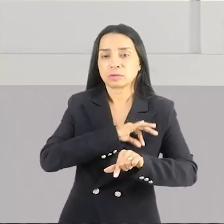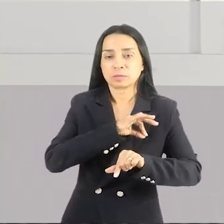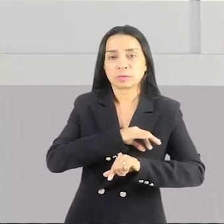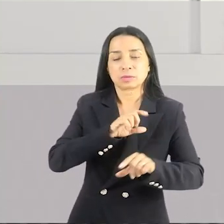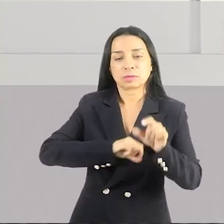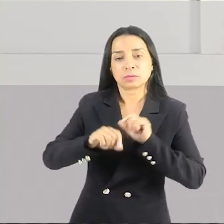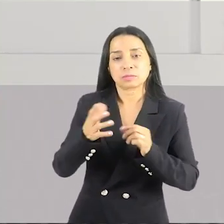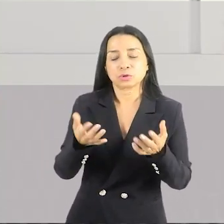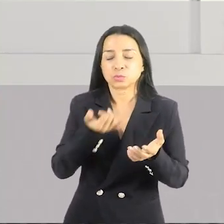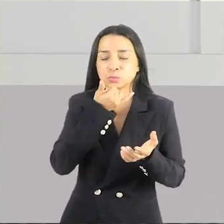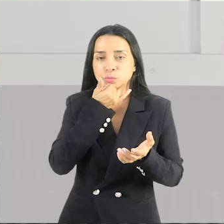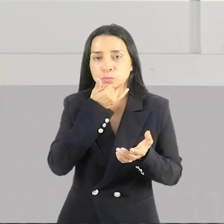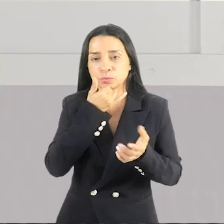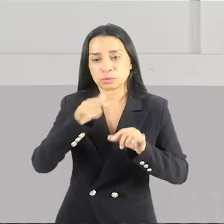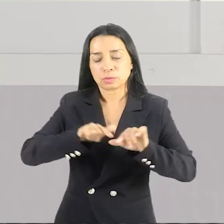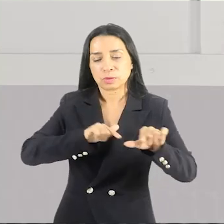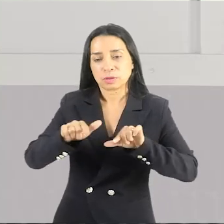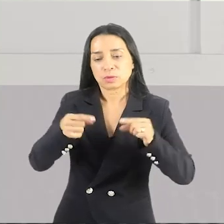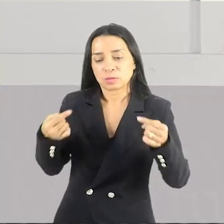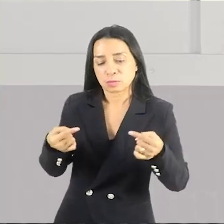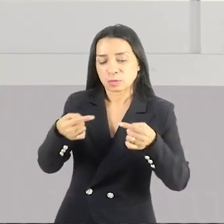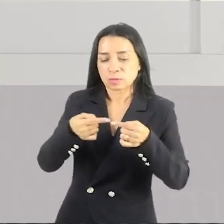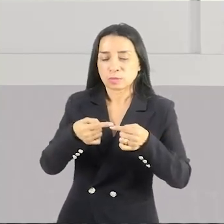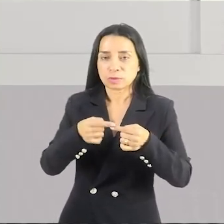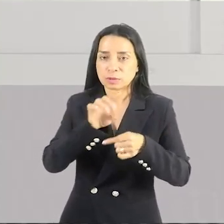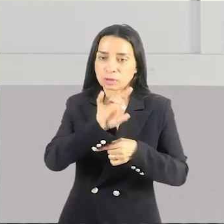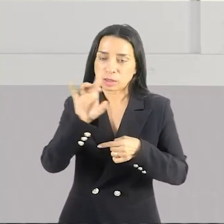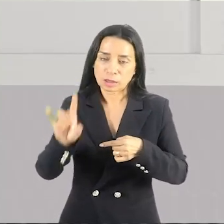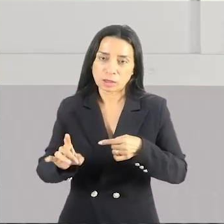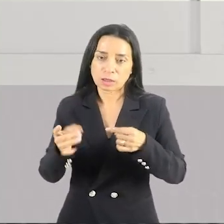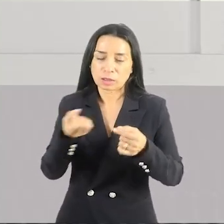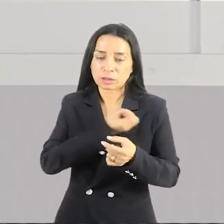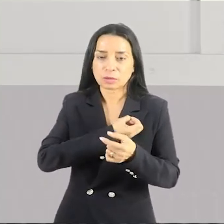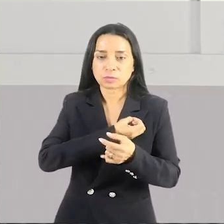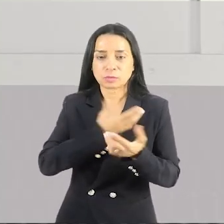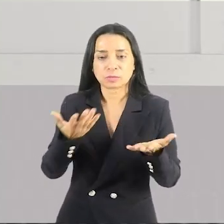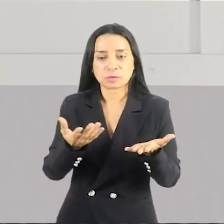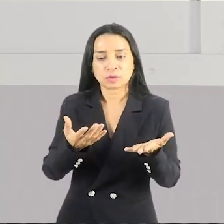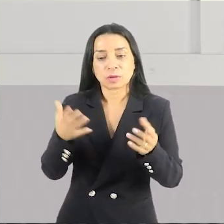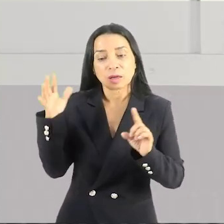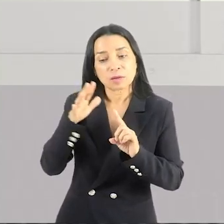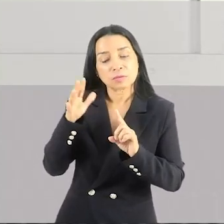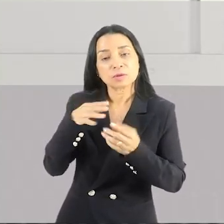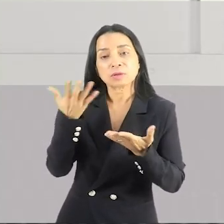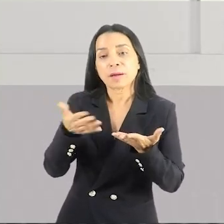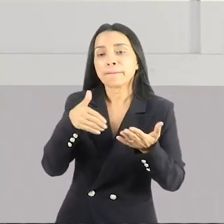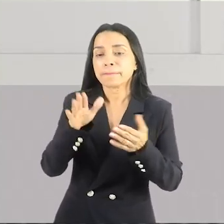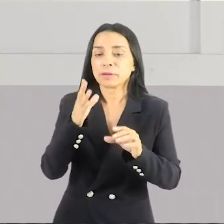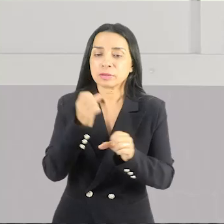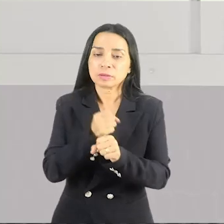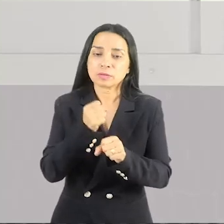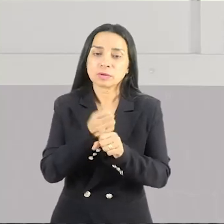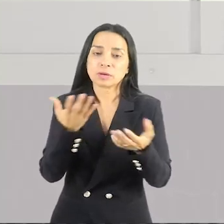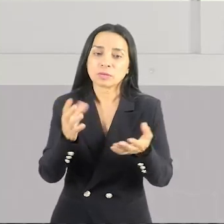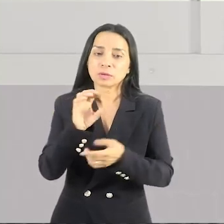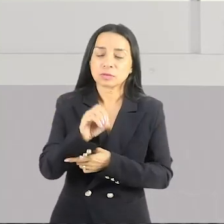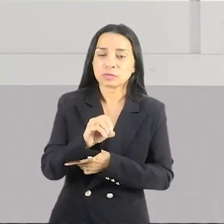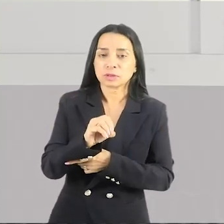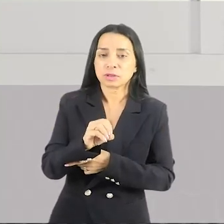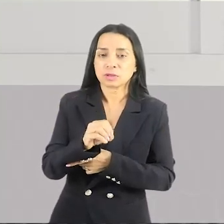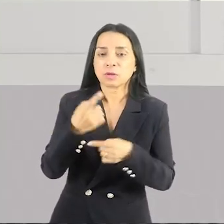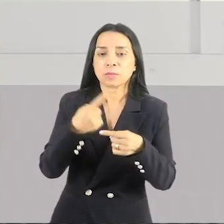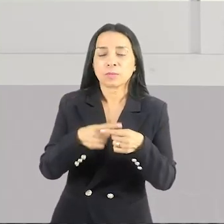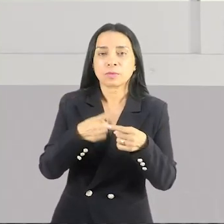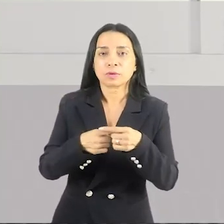estão associados a cada número. Certo? Qual o número que vai influenciar mais nessa conta? É o 0. Porque o 0 vai aparecer com